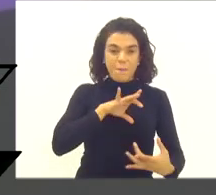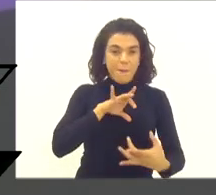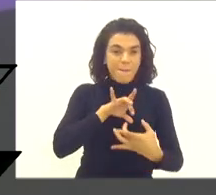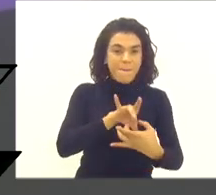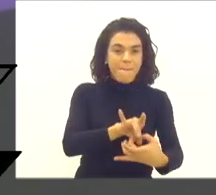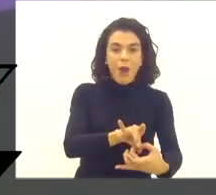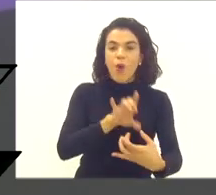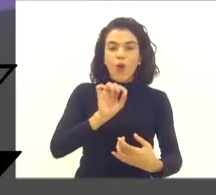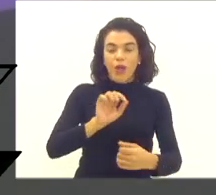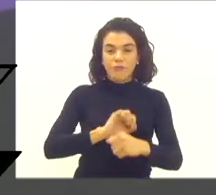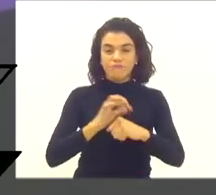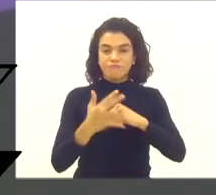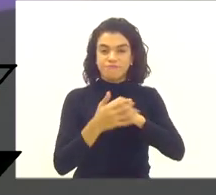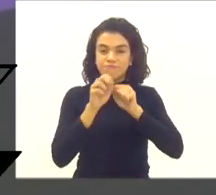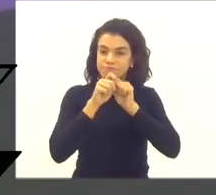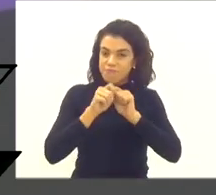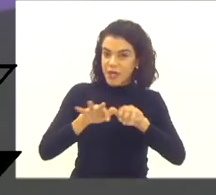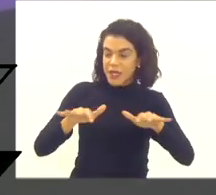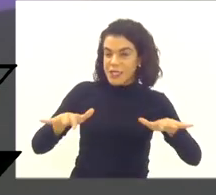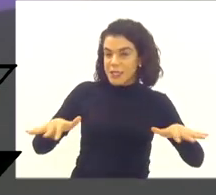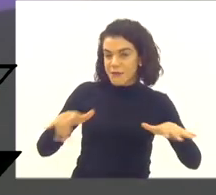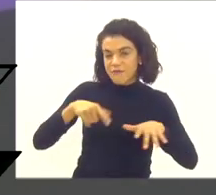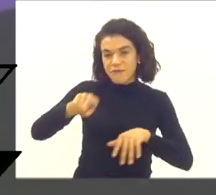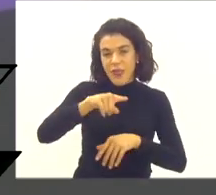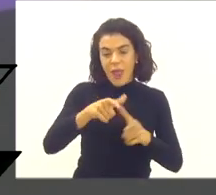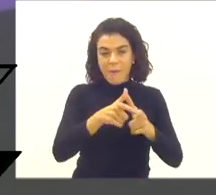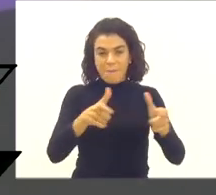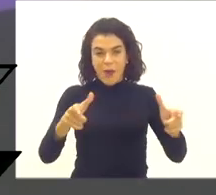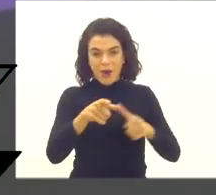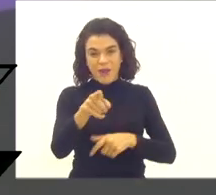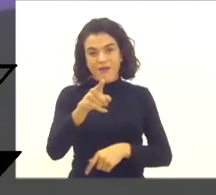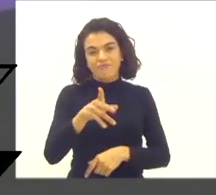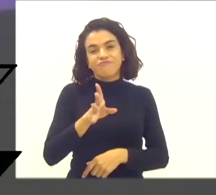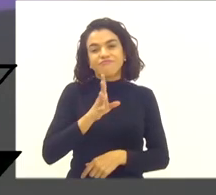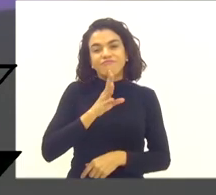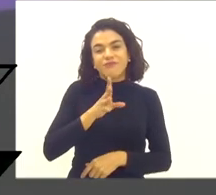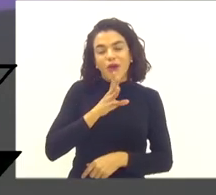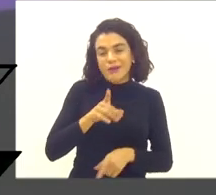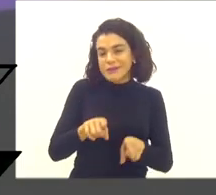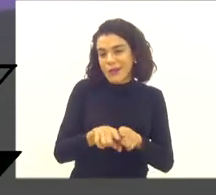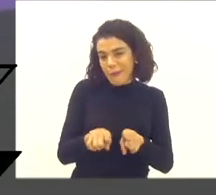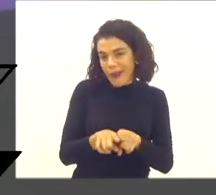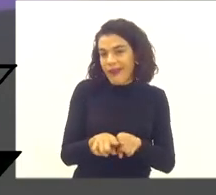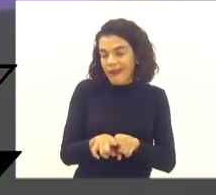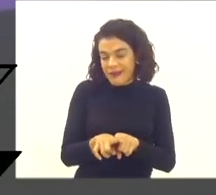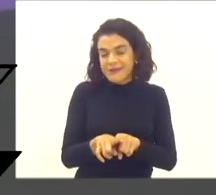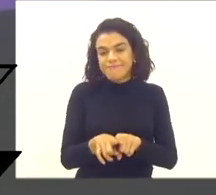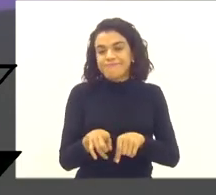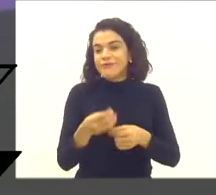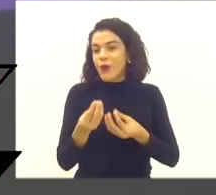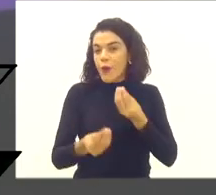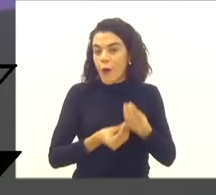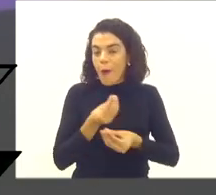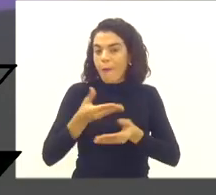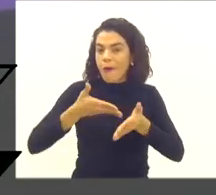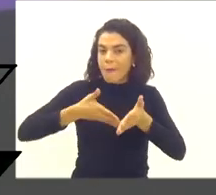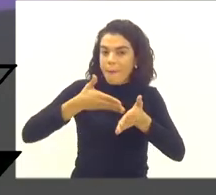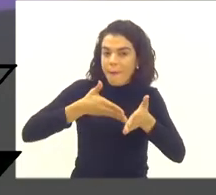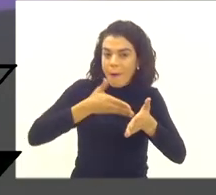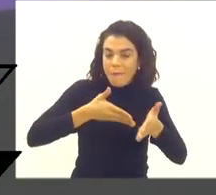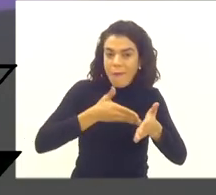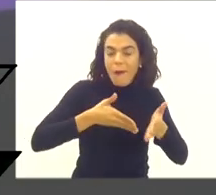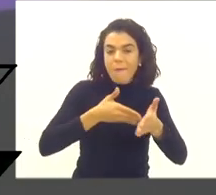onde acho que a maioria de vocês aqui tenha passado por esse processo também né de dificuldade aí